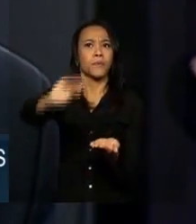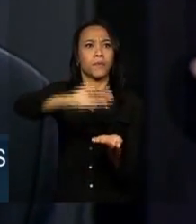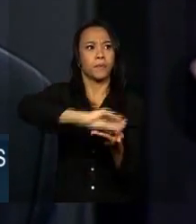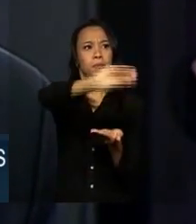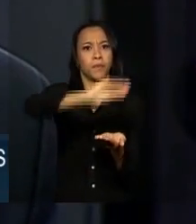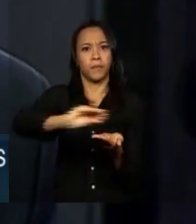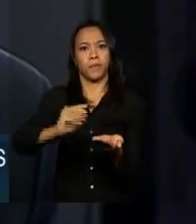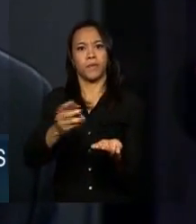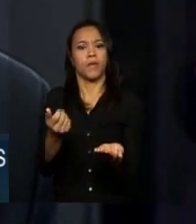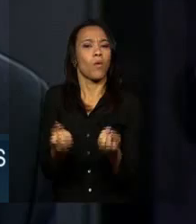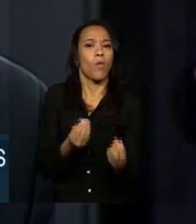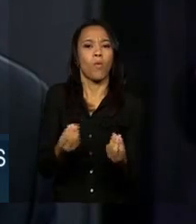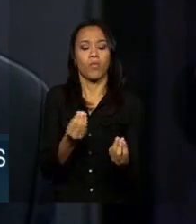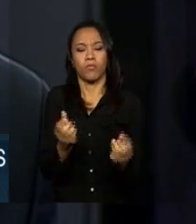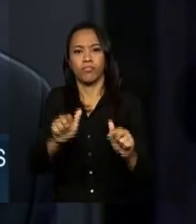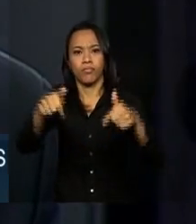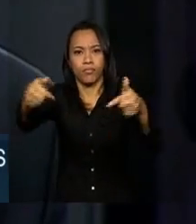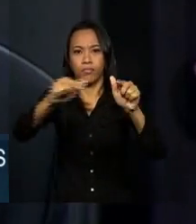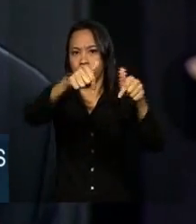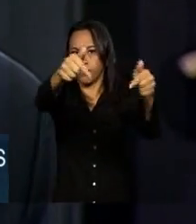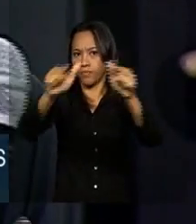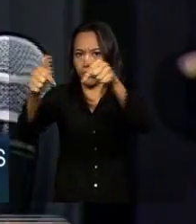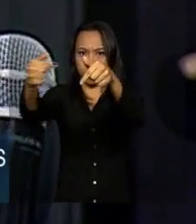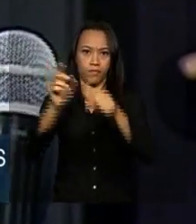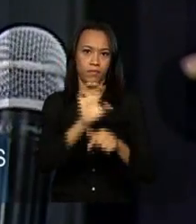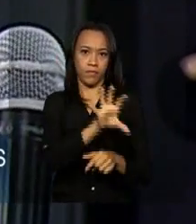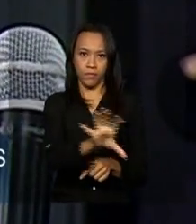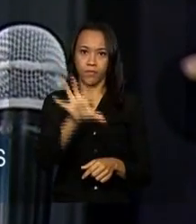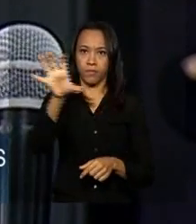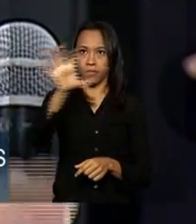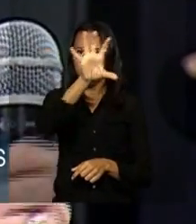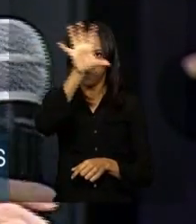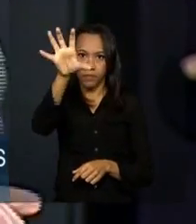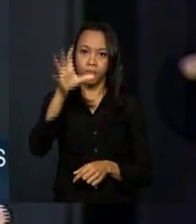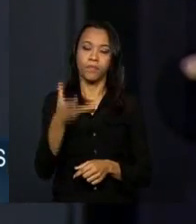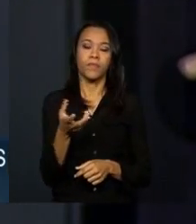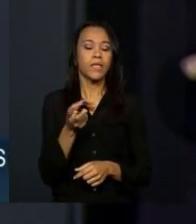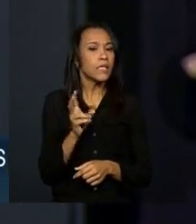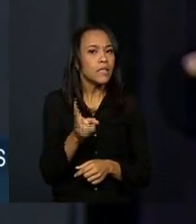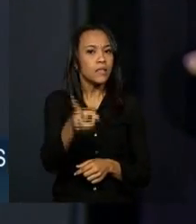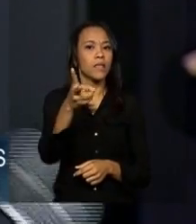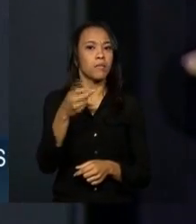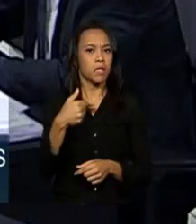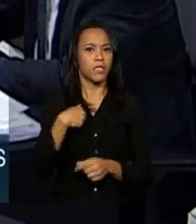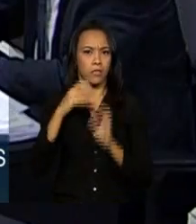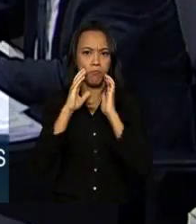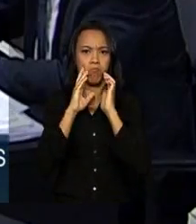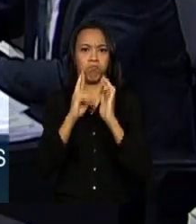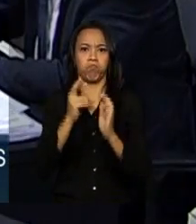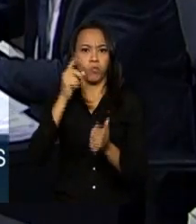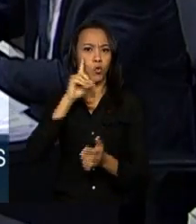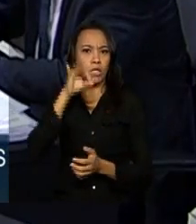tomadores dessas operações também são tomadores que têm eh mantido fiéis com su seus